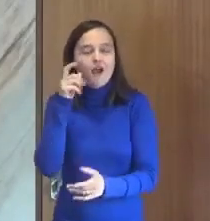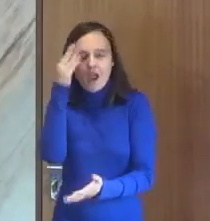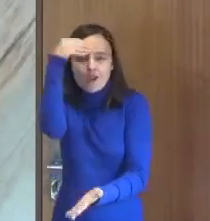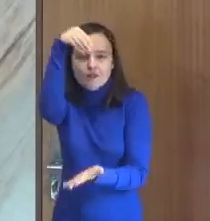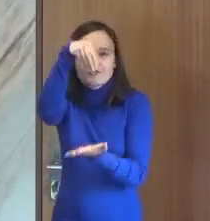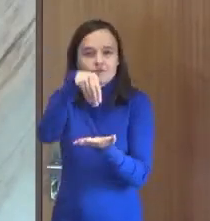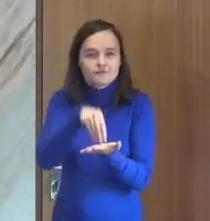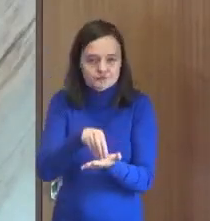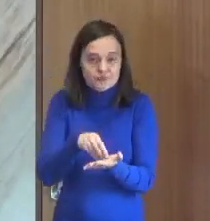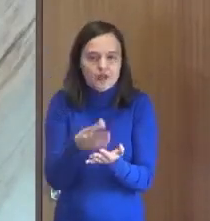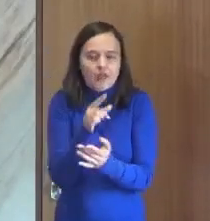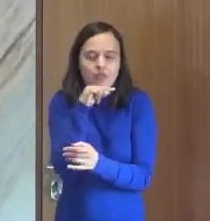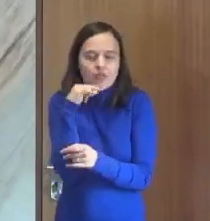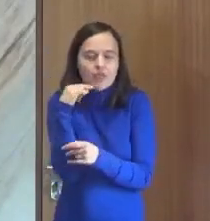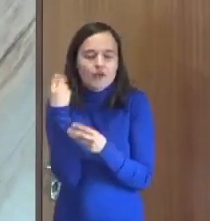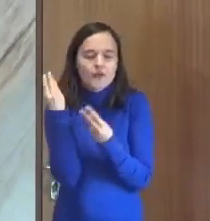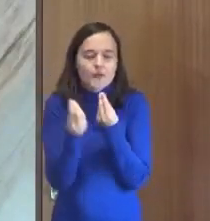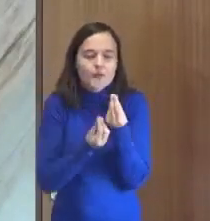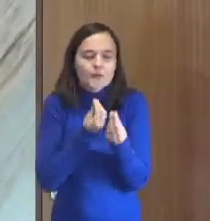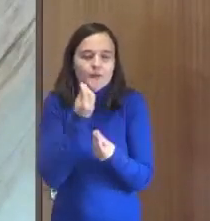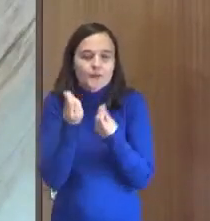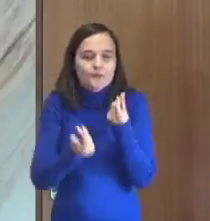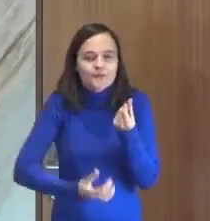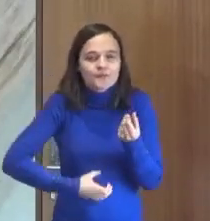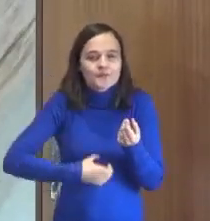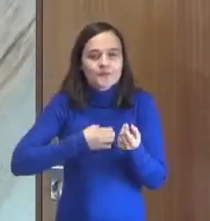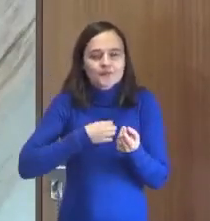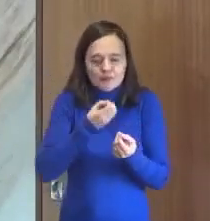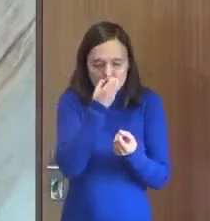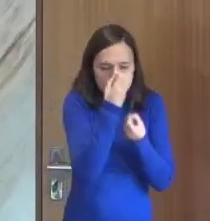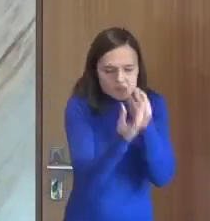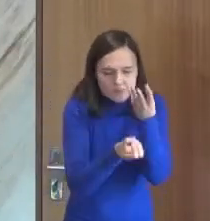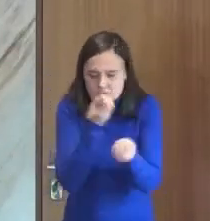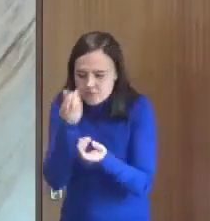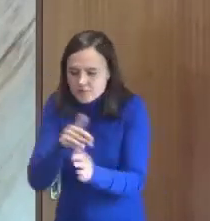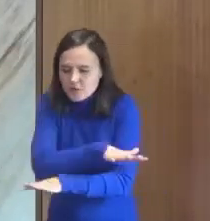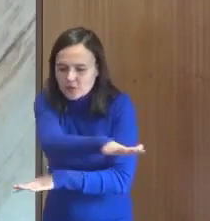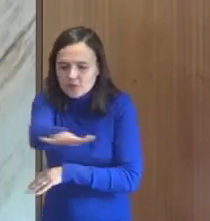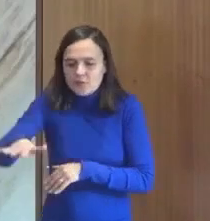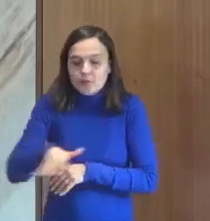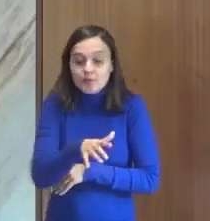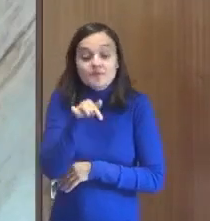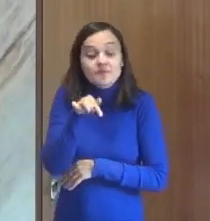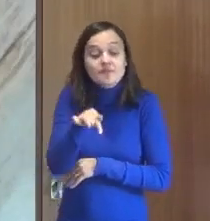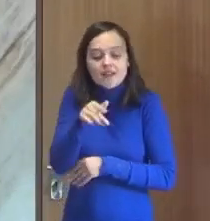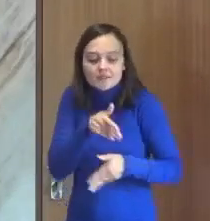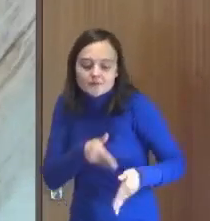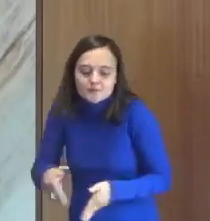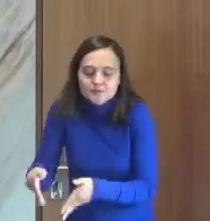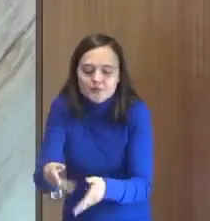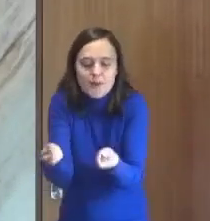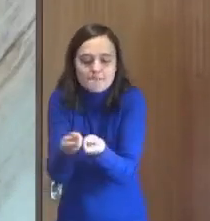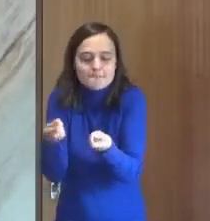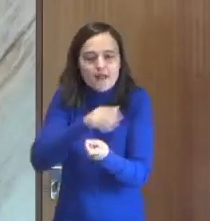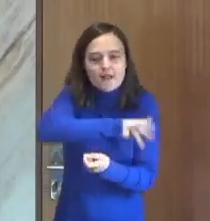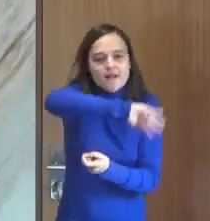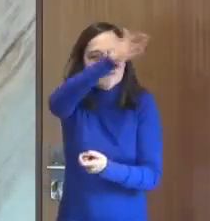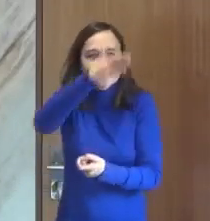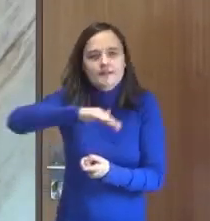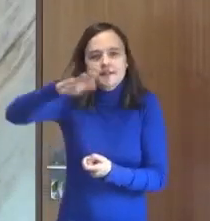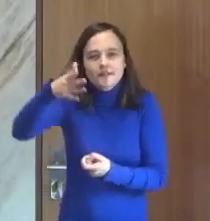Pomona dóceis, sitiais de flora. Esta beira da serra, própria